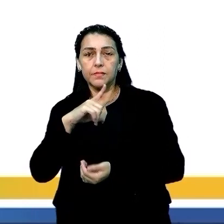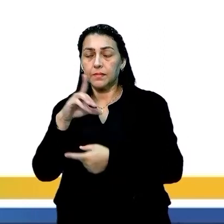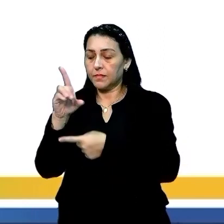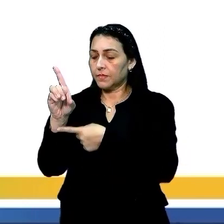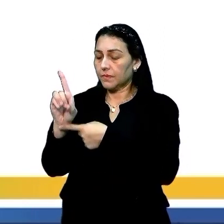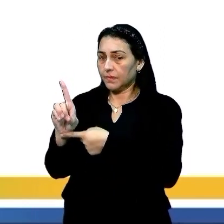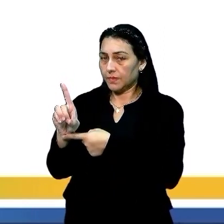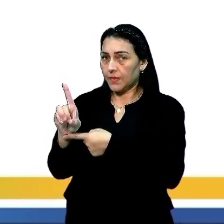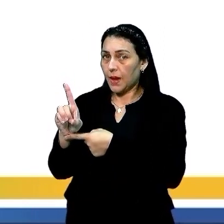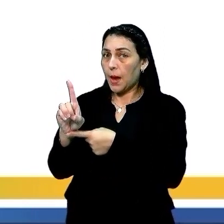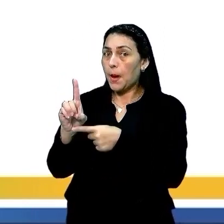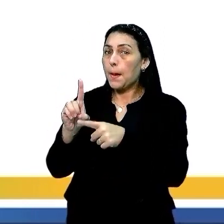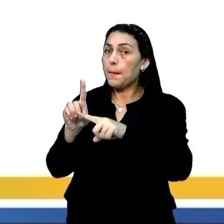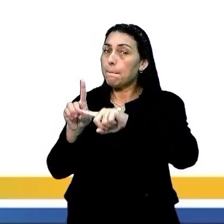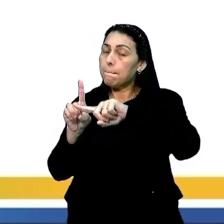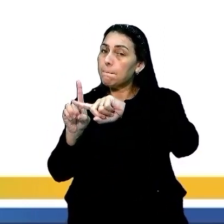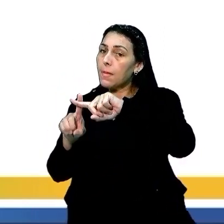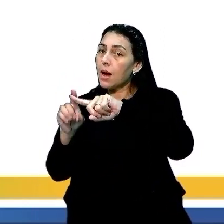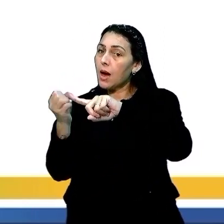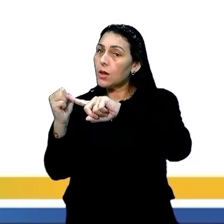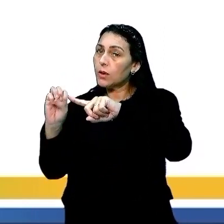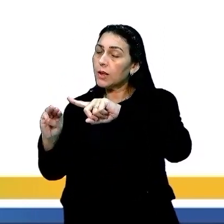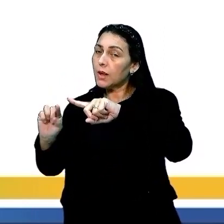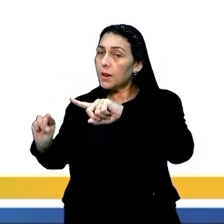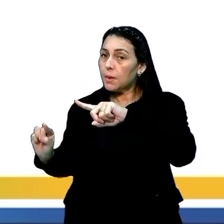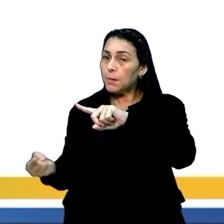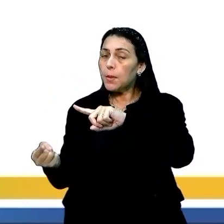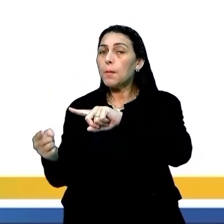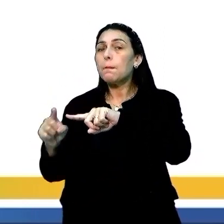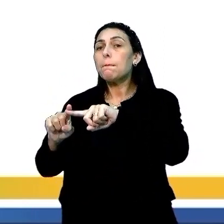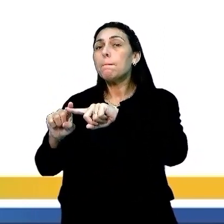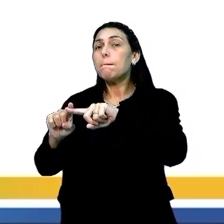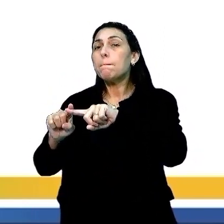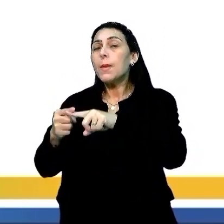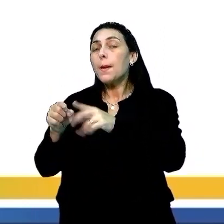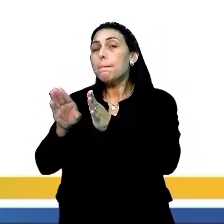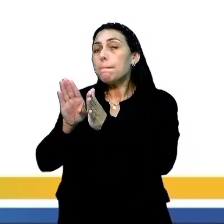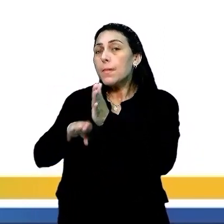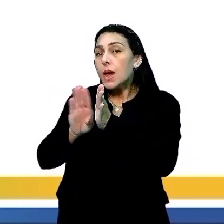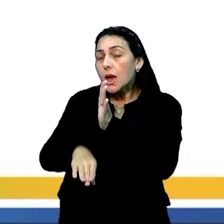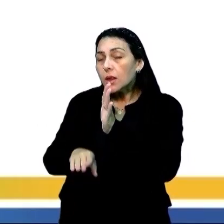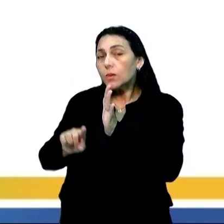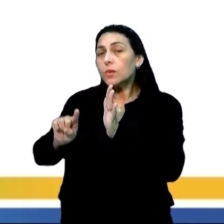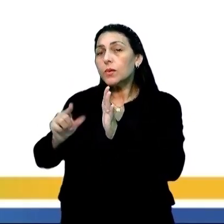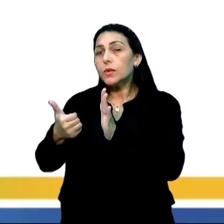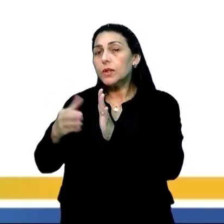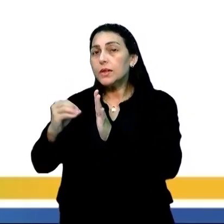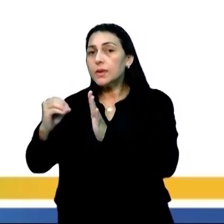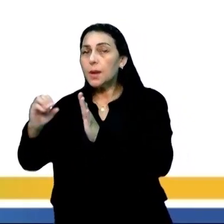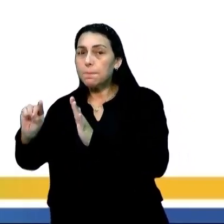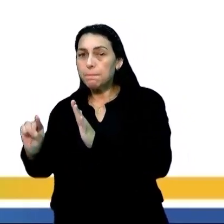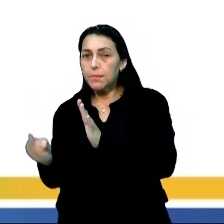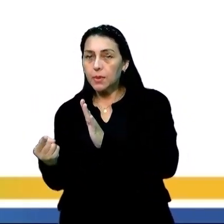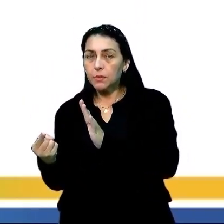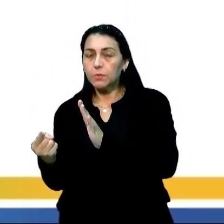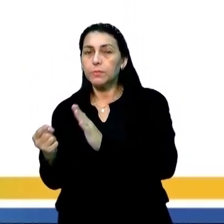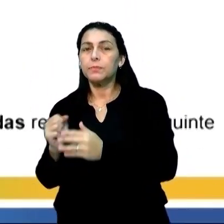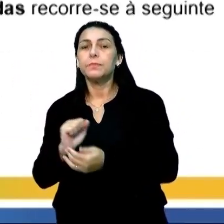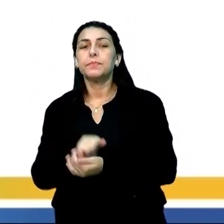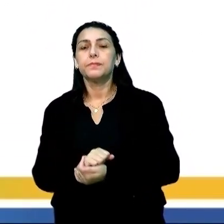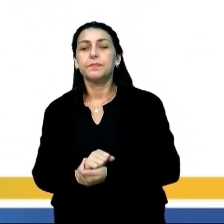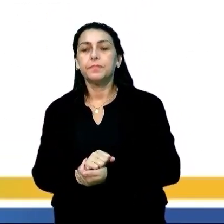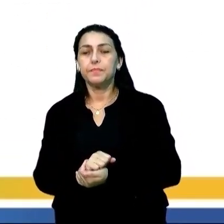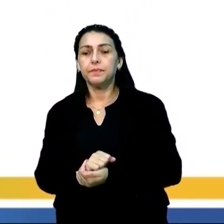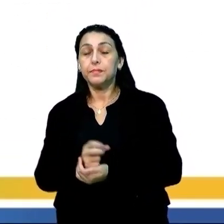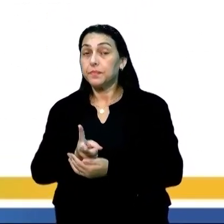vai dizer mais de 83 mil, porém menos de 100 mil. Tudo bem? Então,